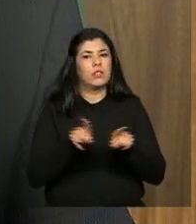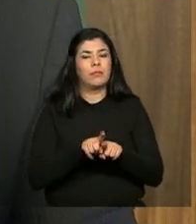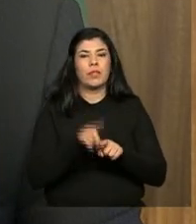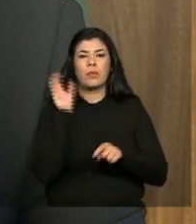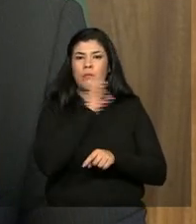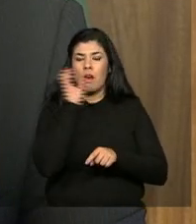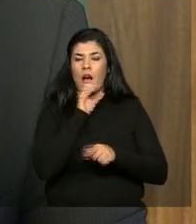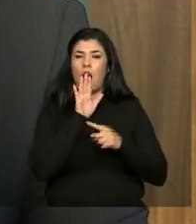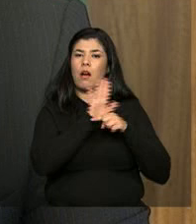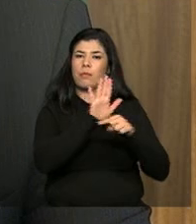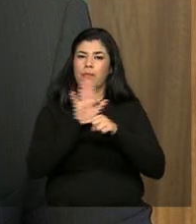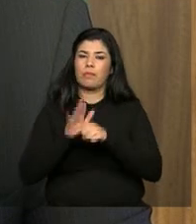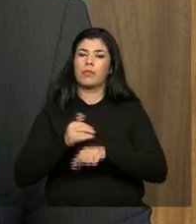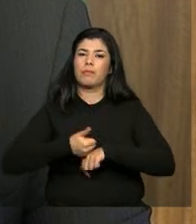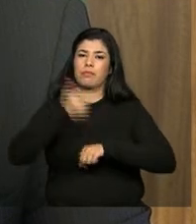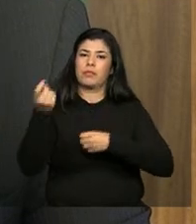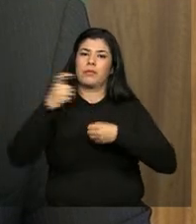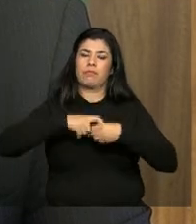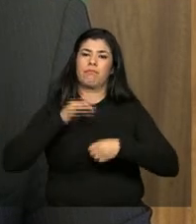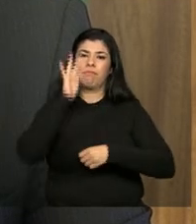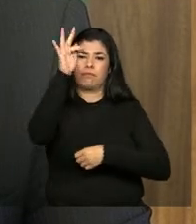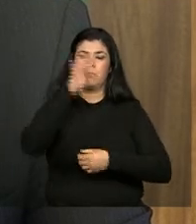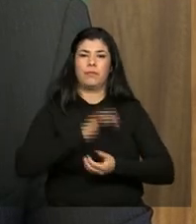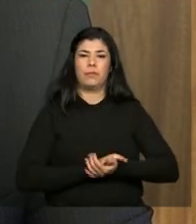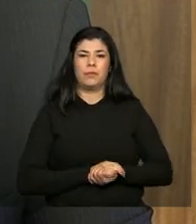contribuirá para retomada do crescimento